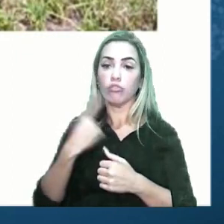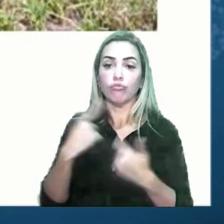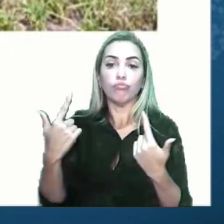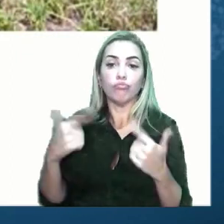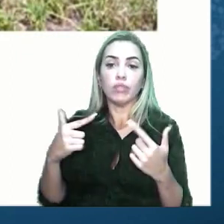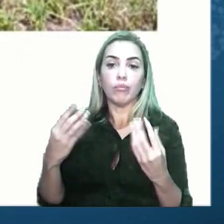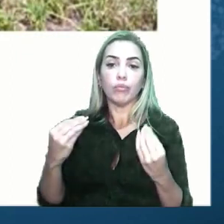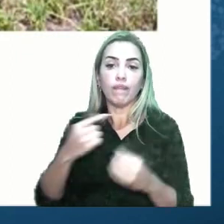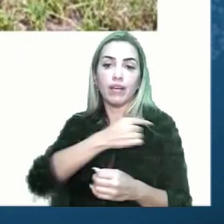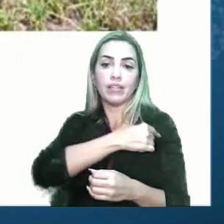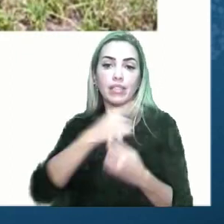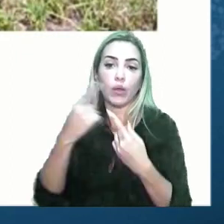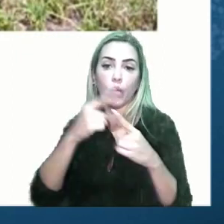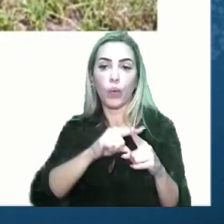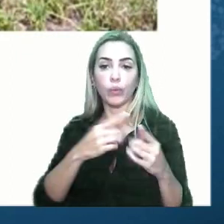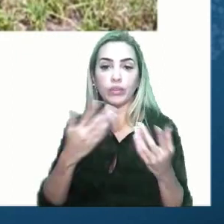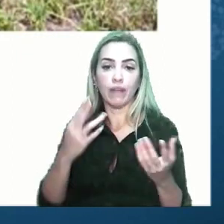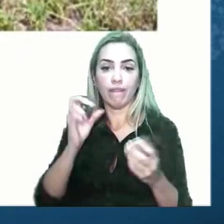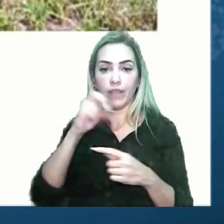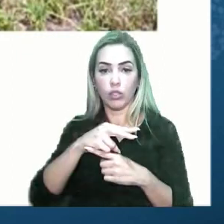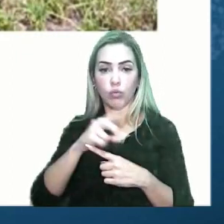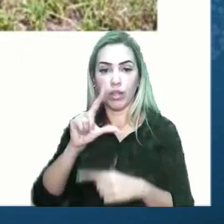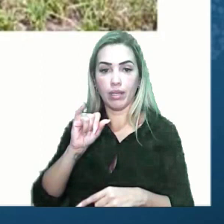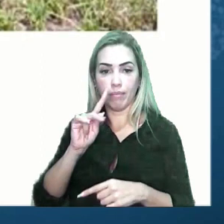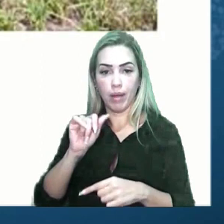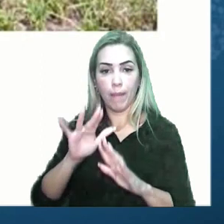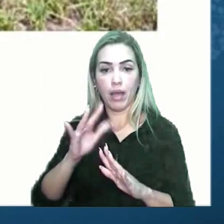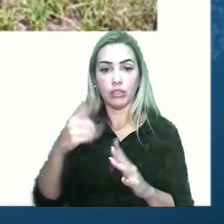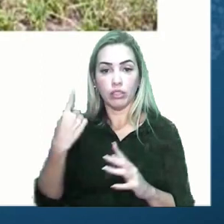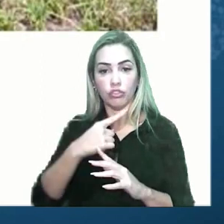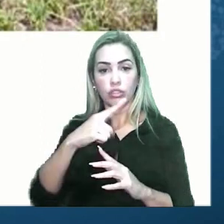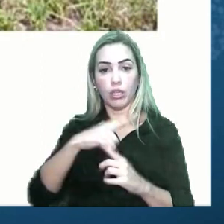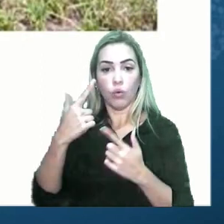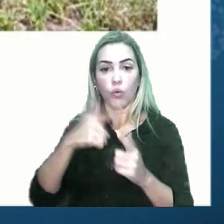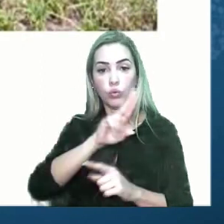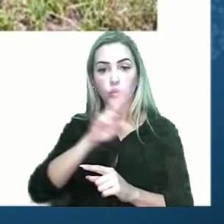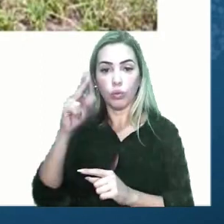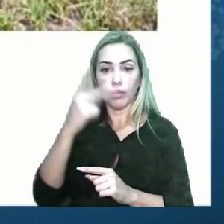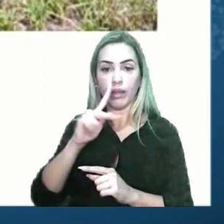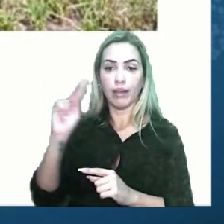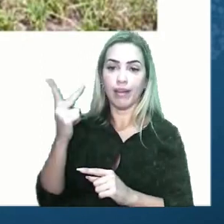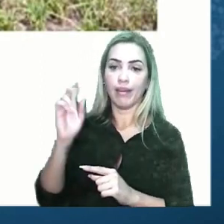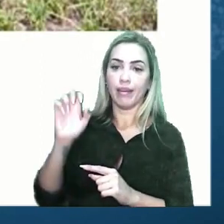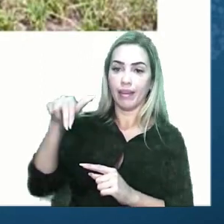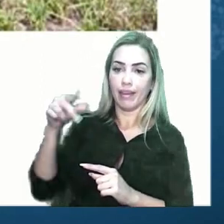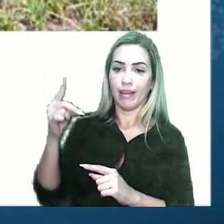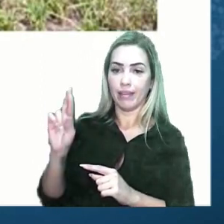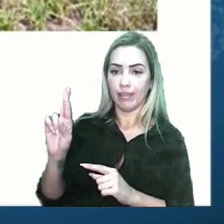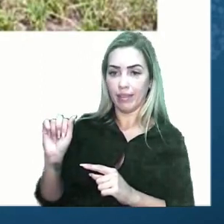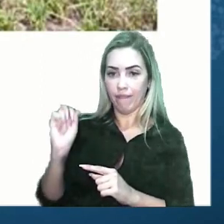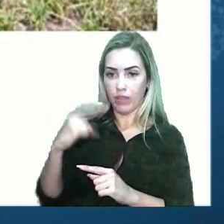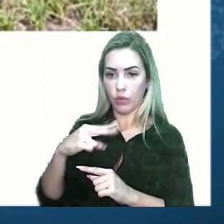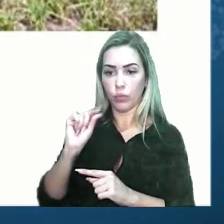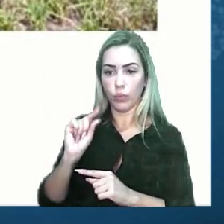muitas vacinas contra o vírus Nipah, mas a gente tem contra esse outro chamado Hendra vírus, e